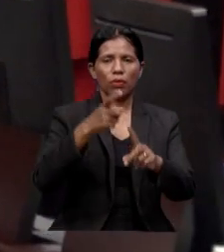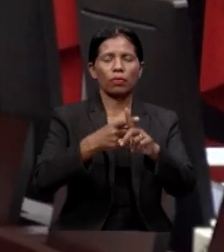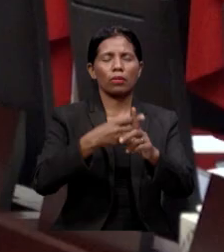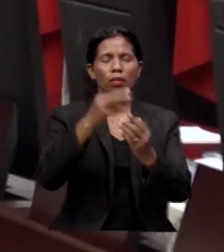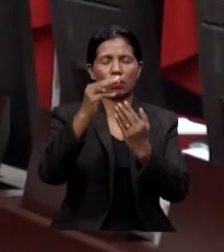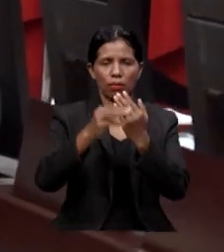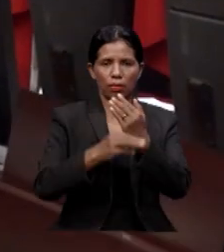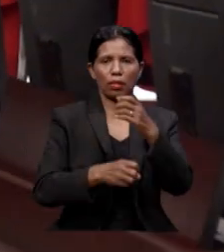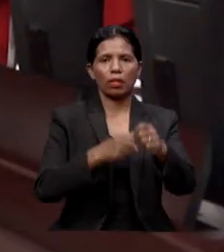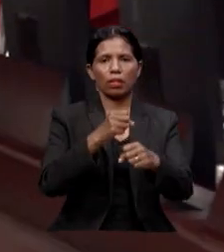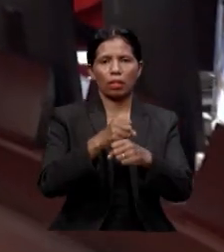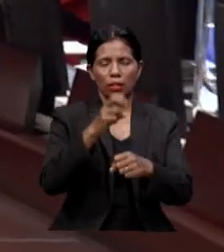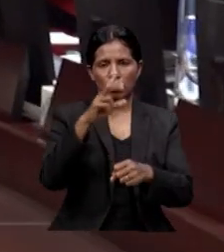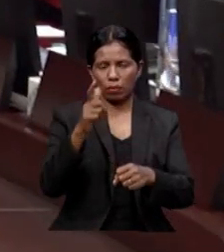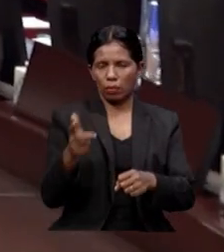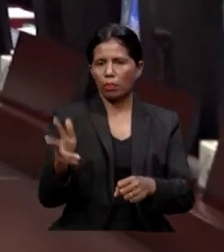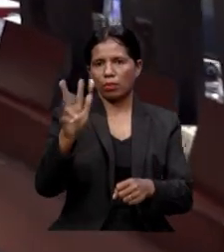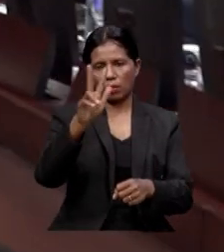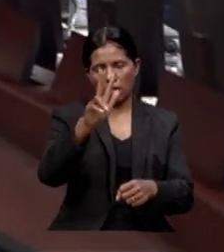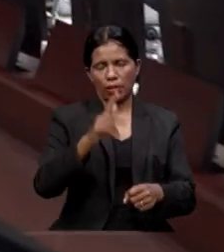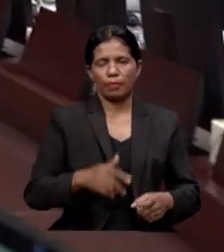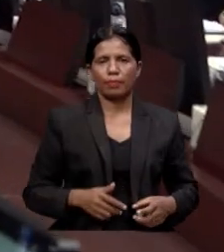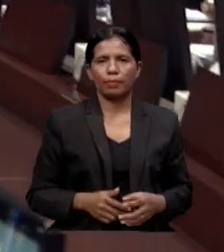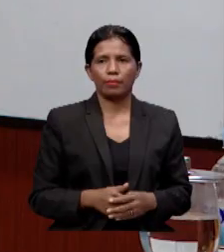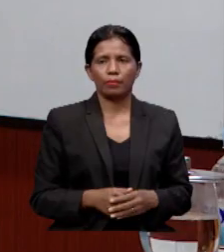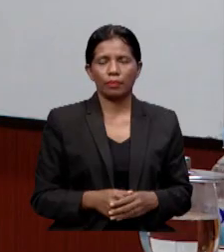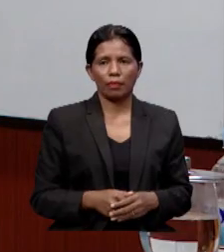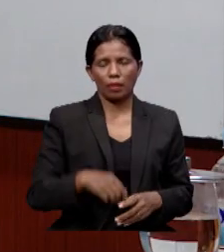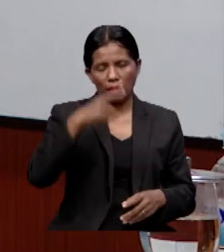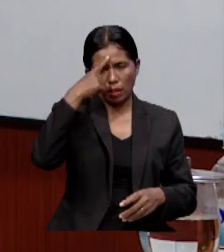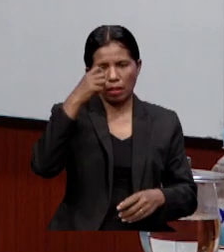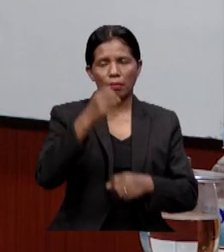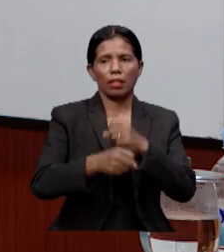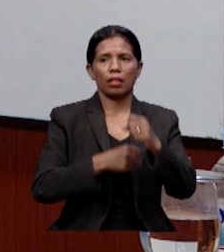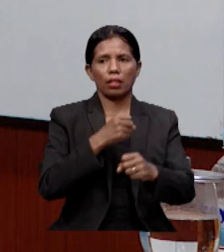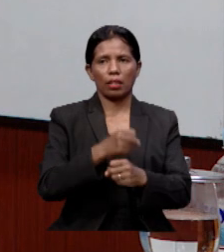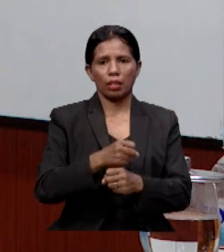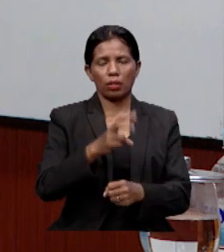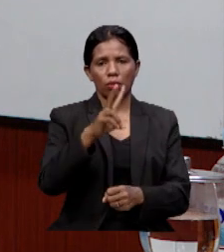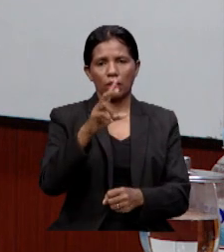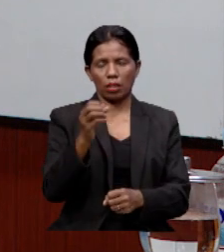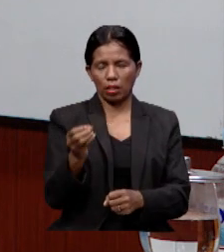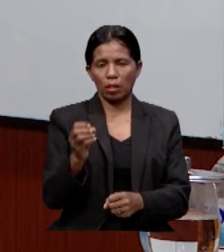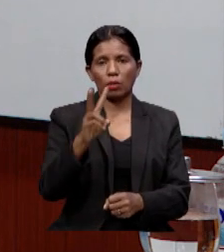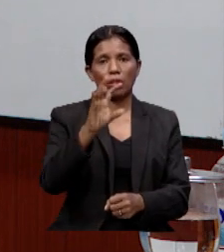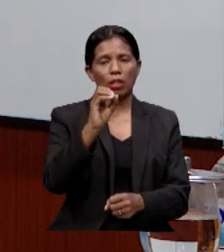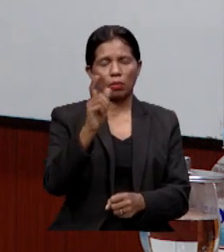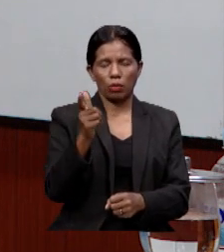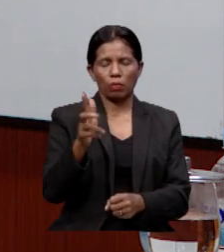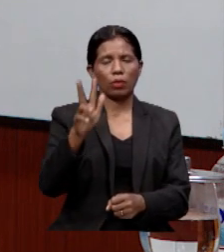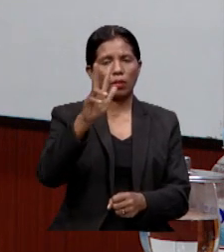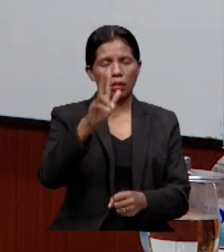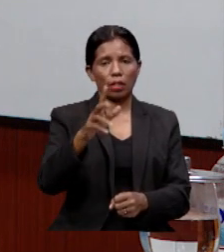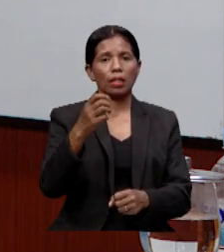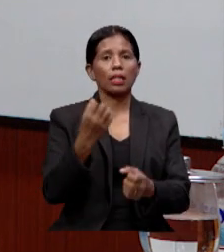tina rihonrua ronulu resintolu. Tamba tina ida ne 2023 tina ida que importante